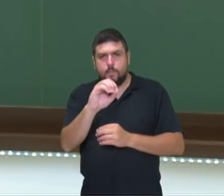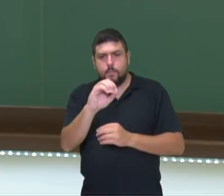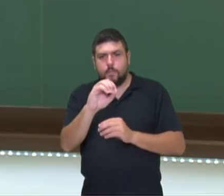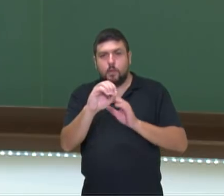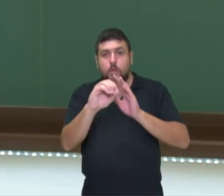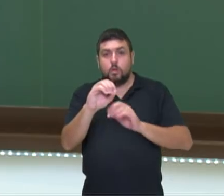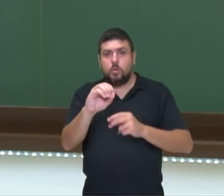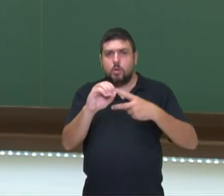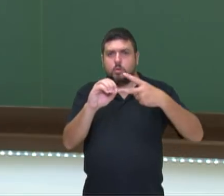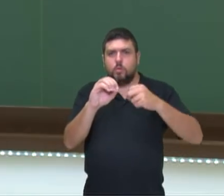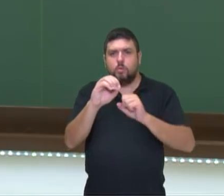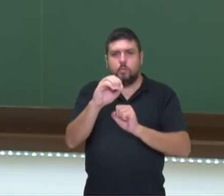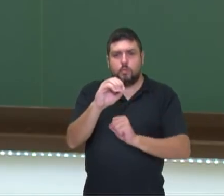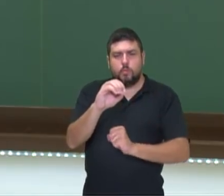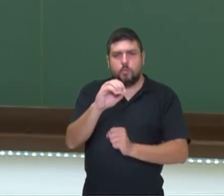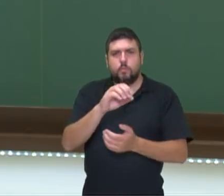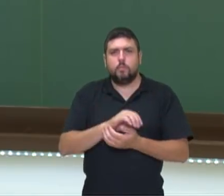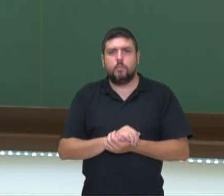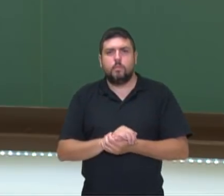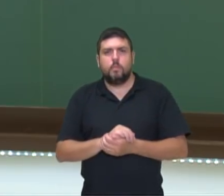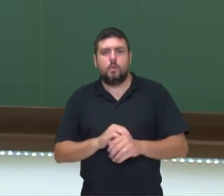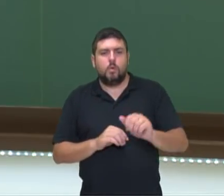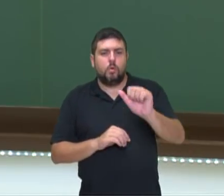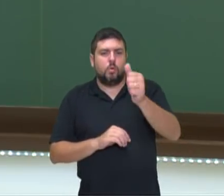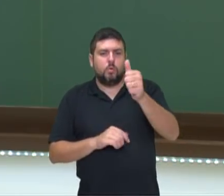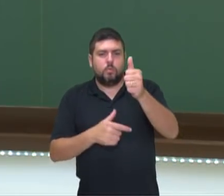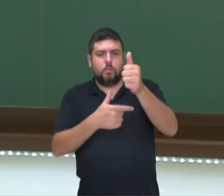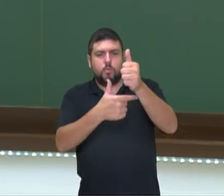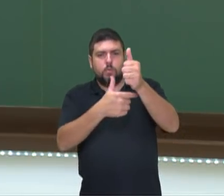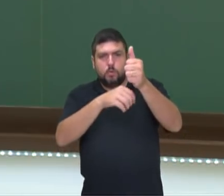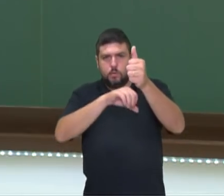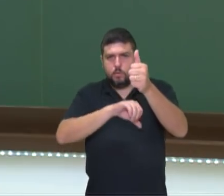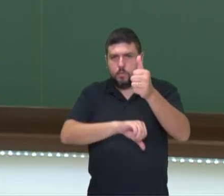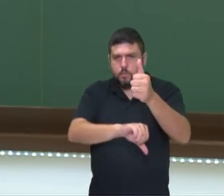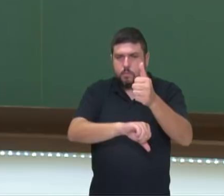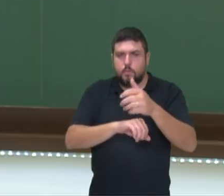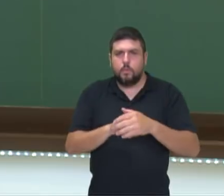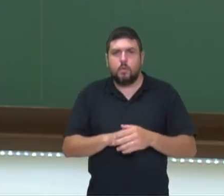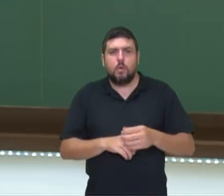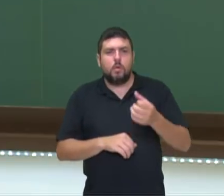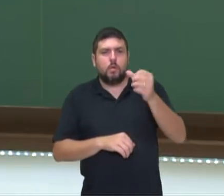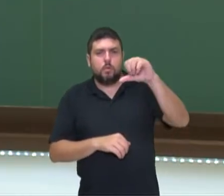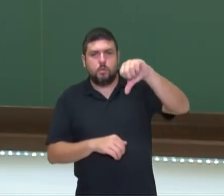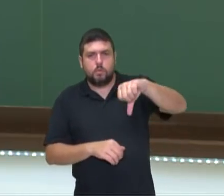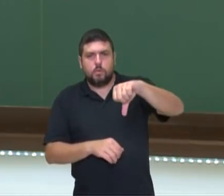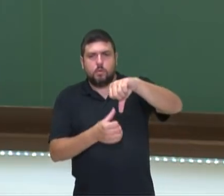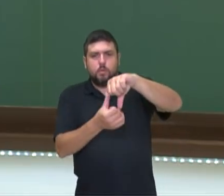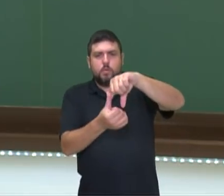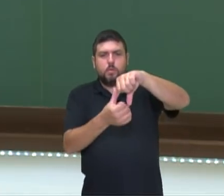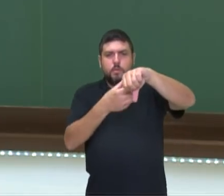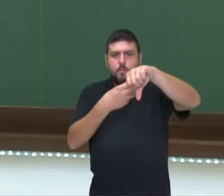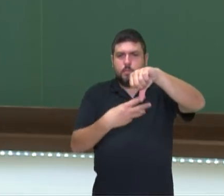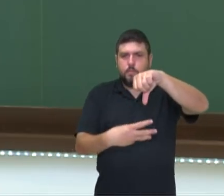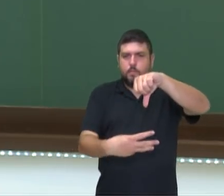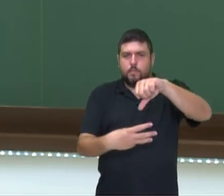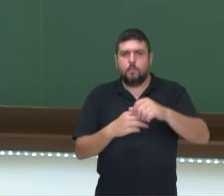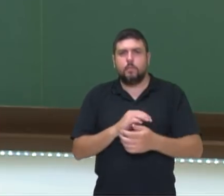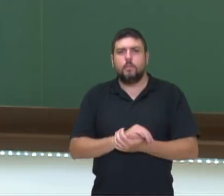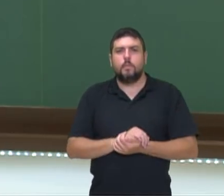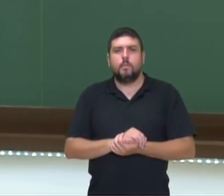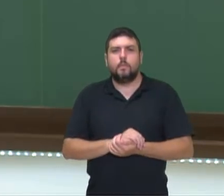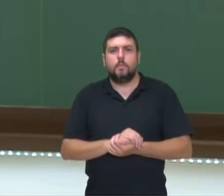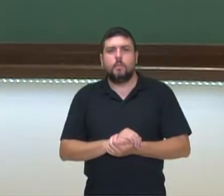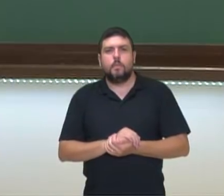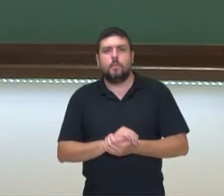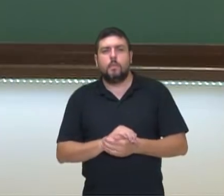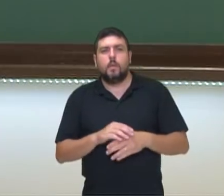menos 2, 8. 11 menos 2, 9. 9 menos 6, 3. Então, o valor do